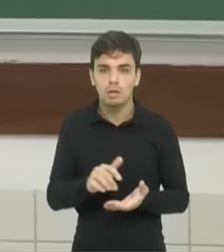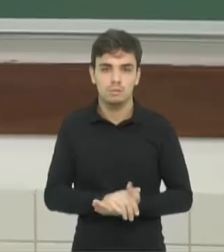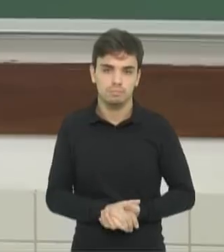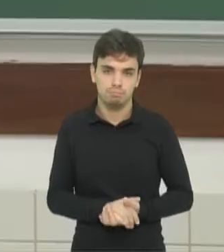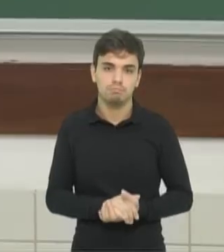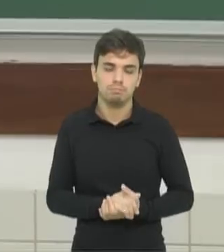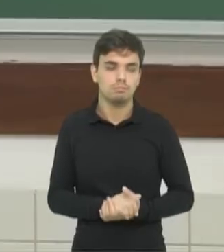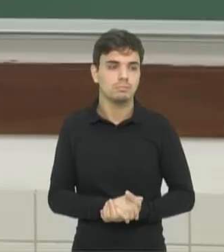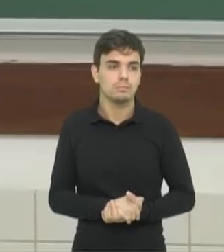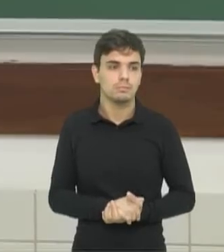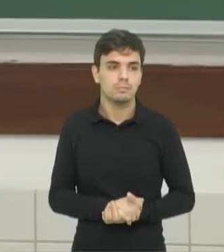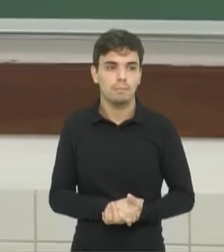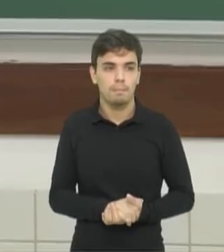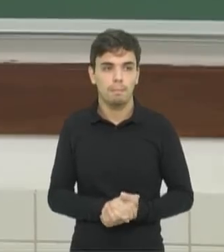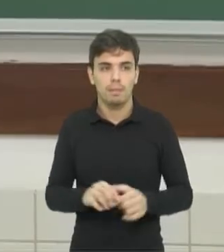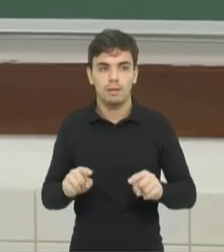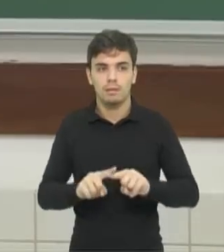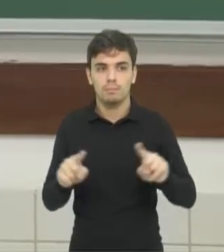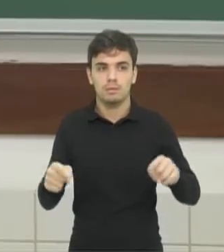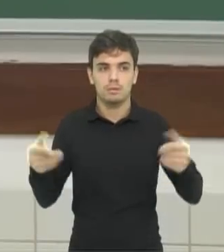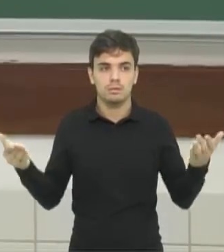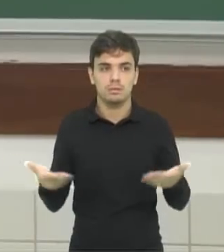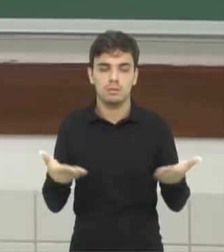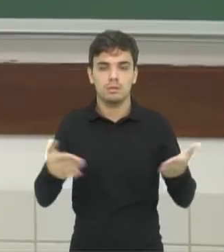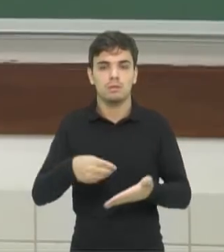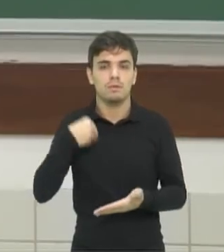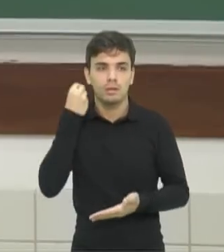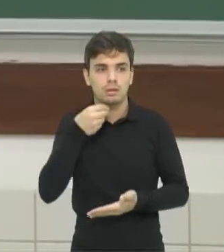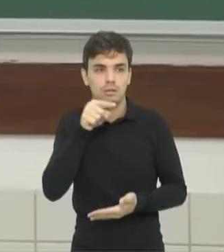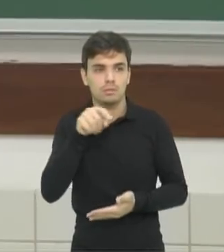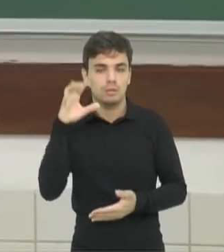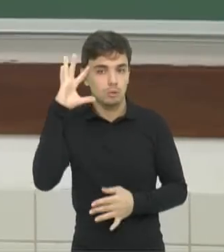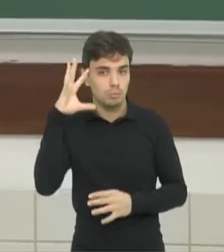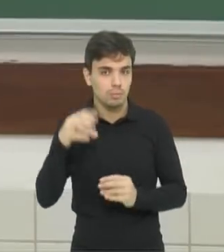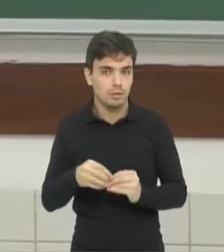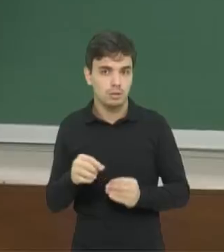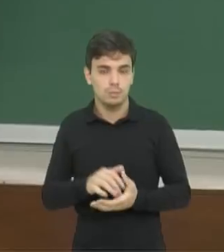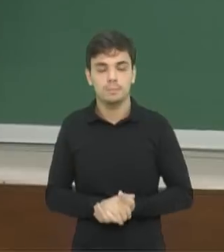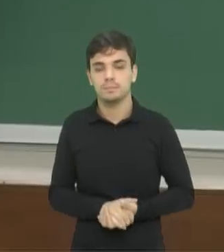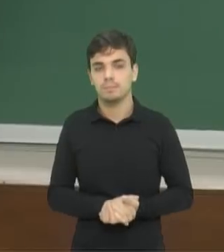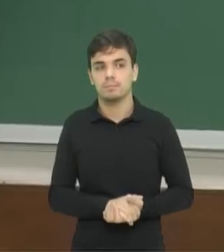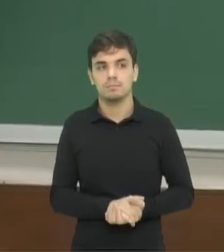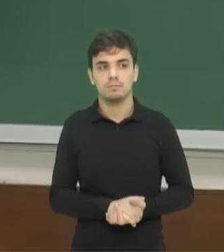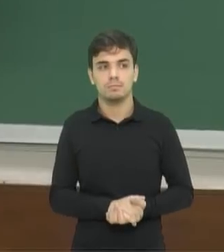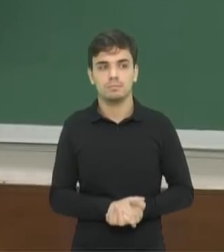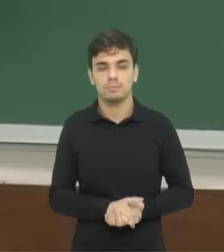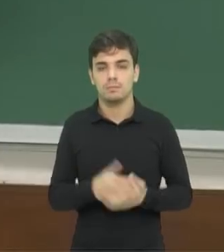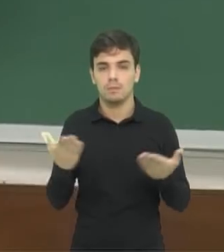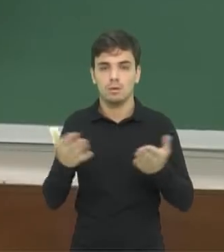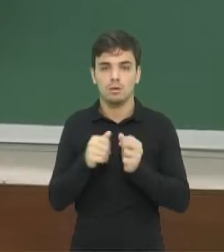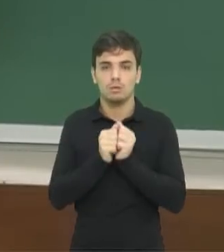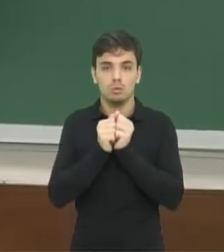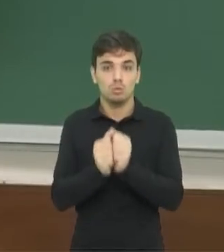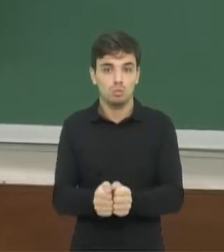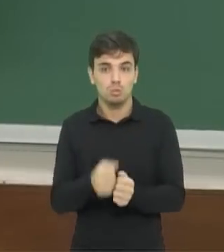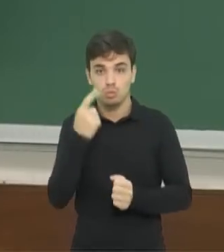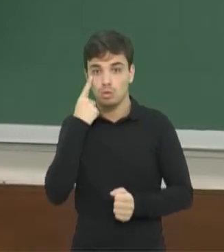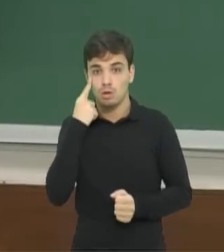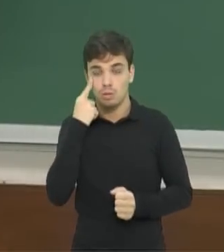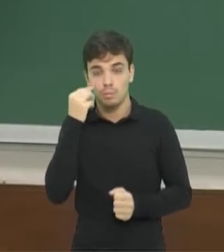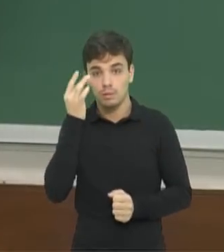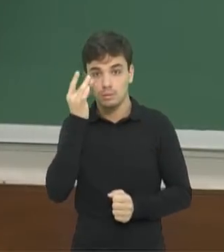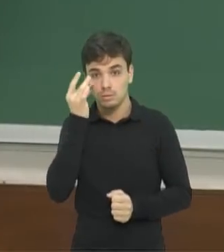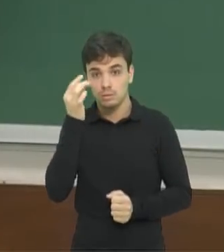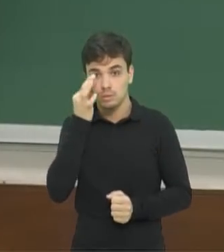né, gente? Mas agora a gente vai testar se vocês entenderam isso aqui, beleza? Então, vamos com a prof aqui. Presta atenção